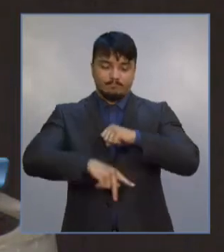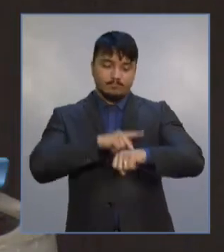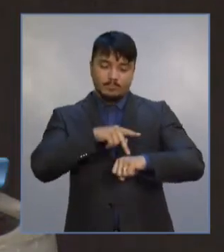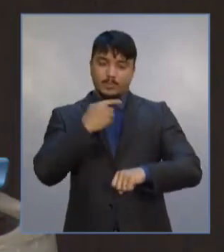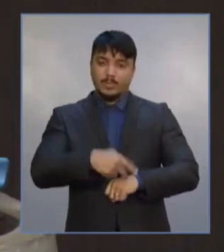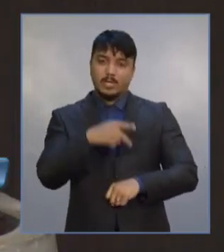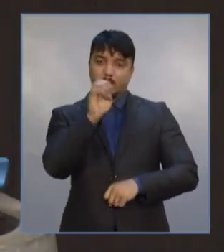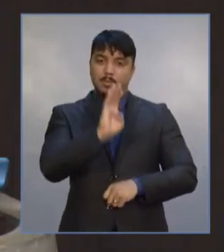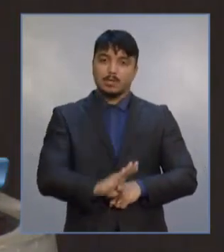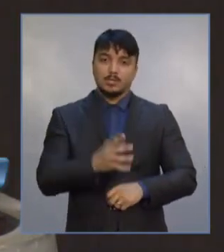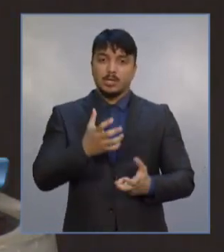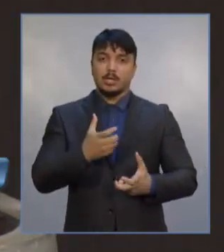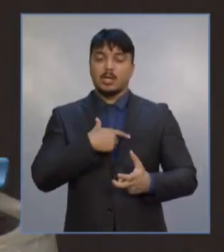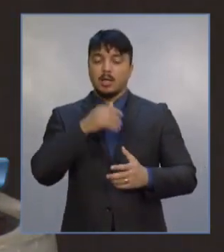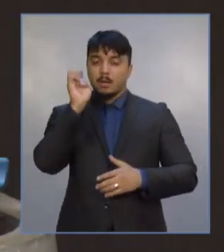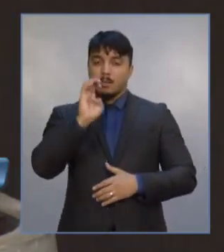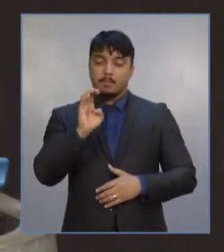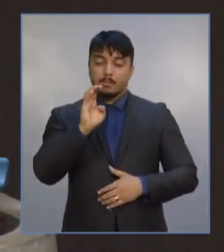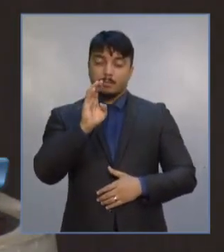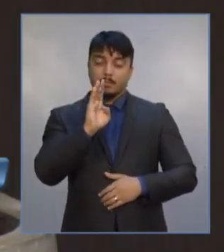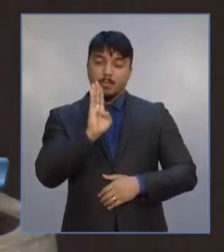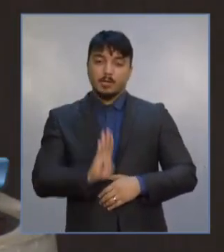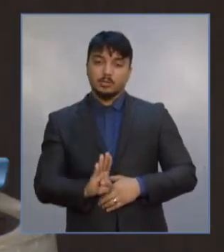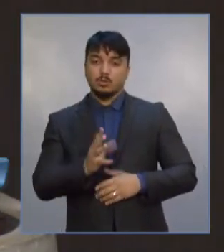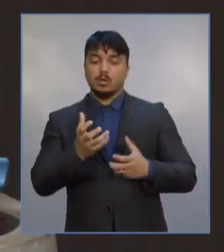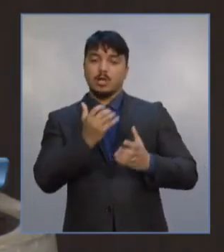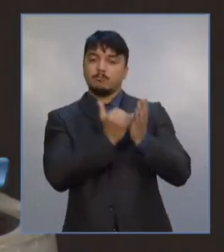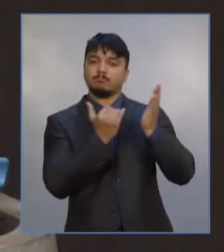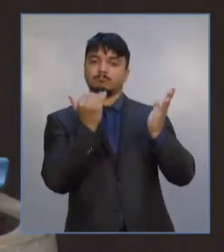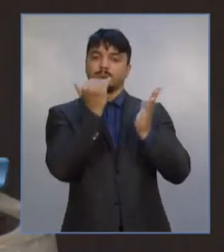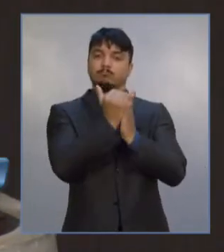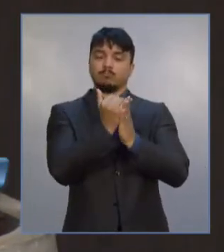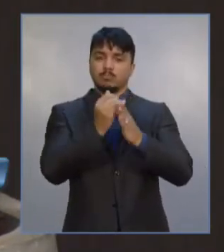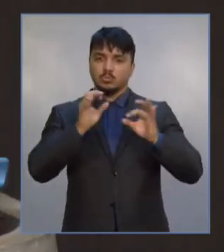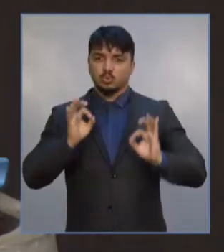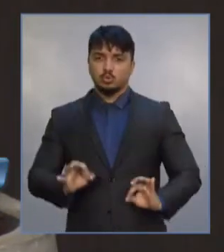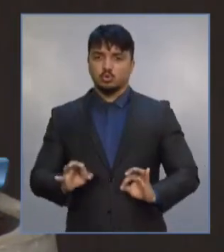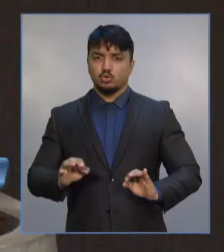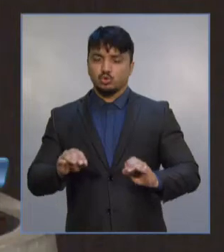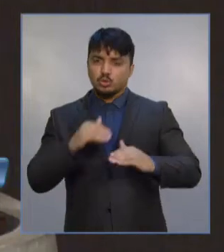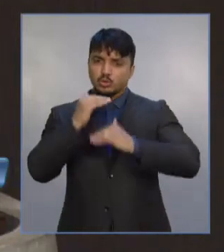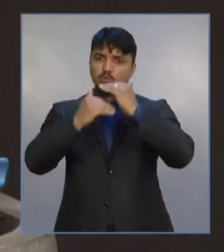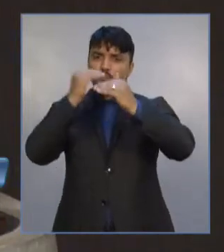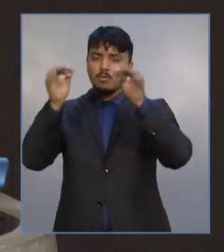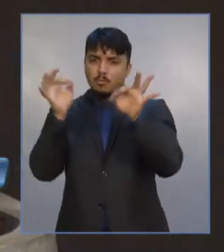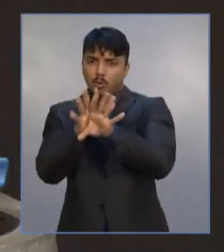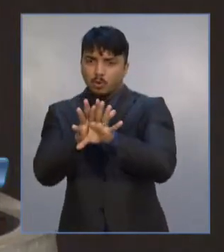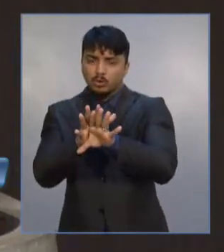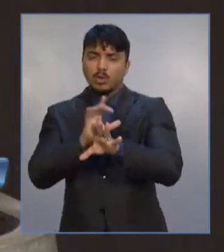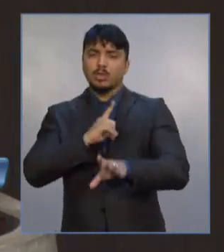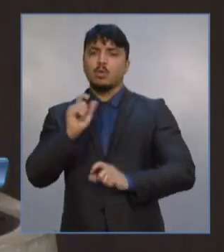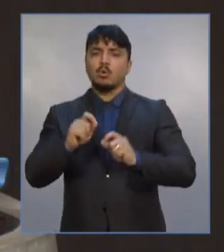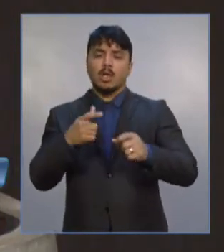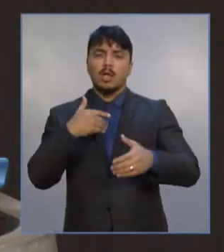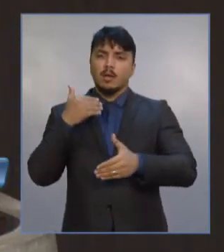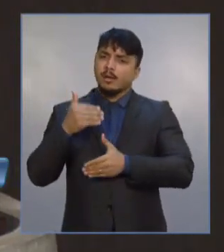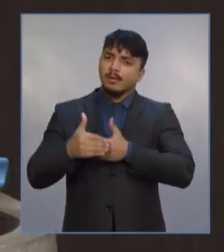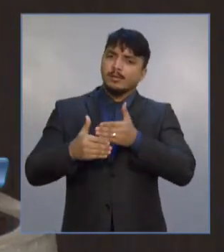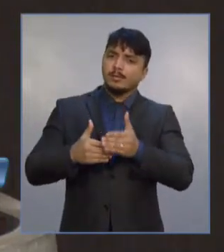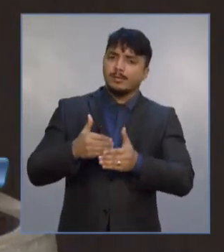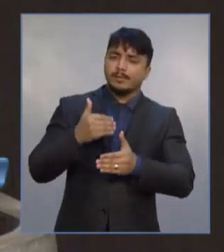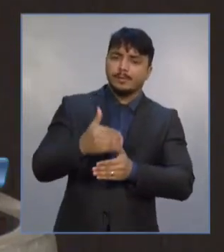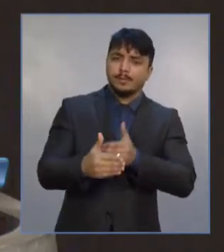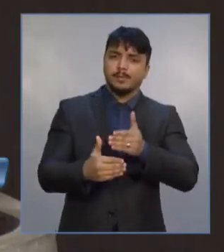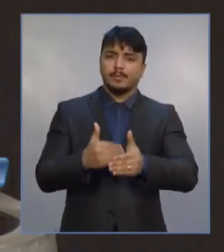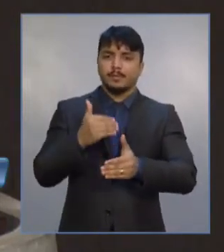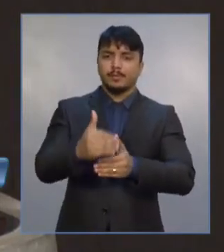que se queria um país altivo, soberano, justo, desenvolvido, aquela trajetória é que ela